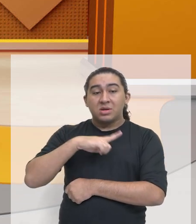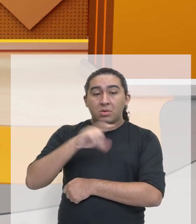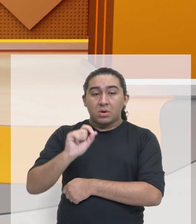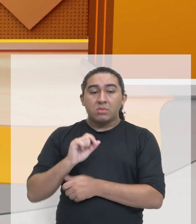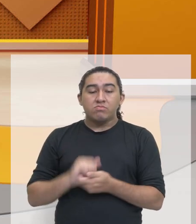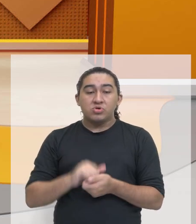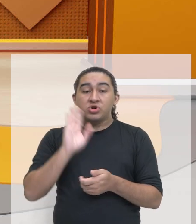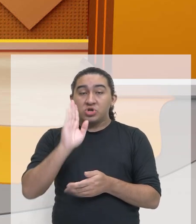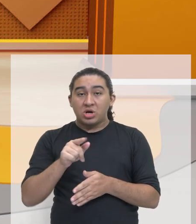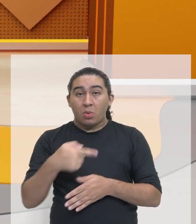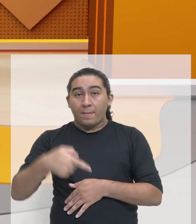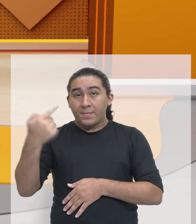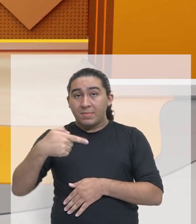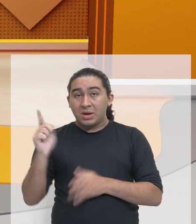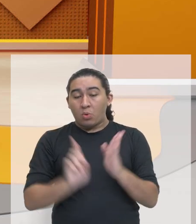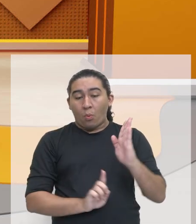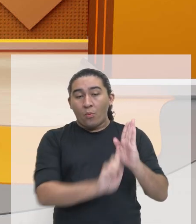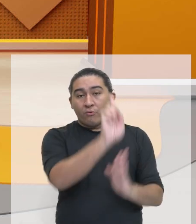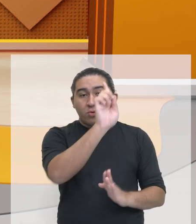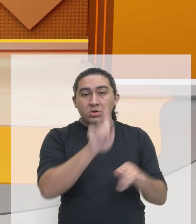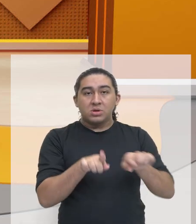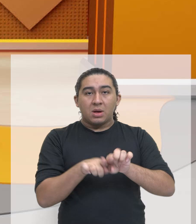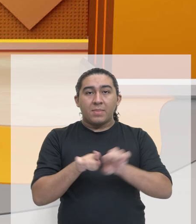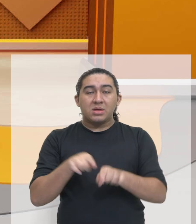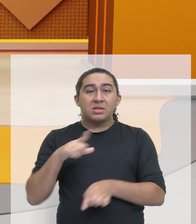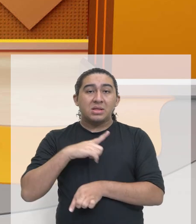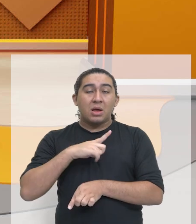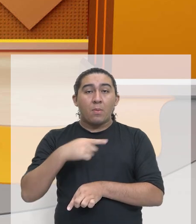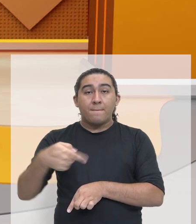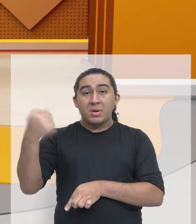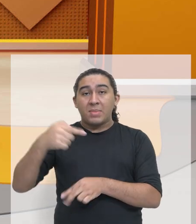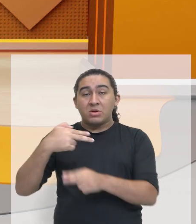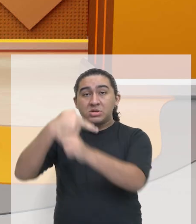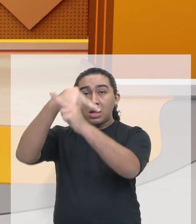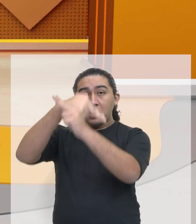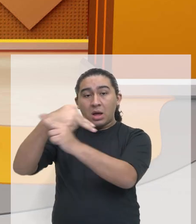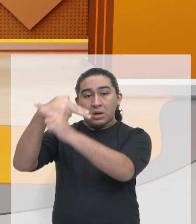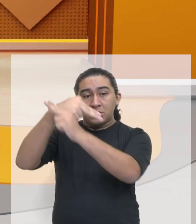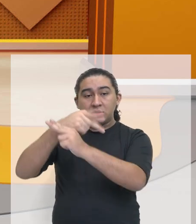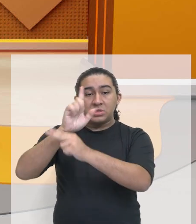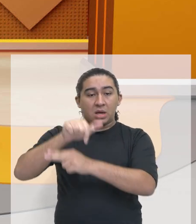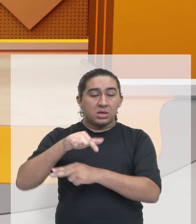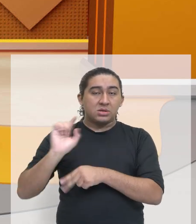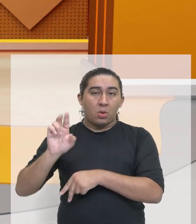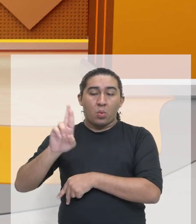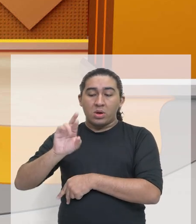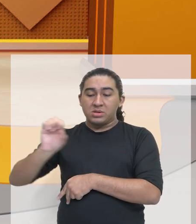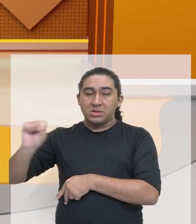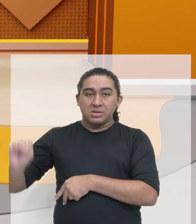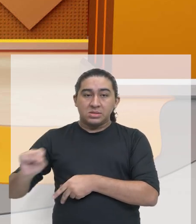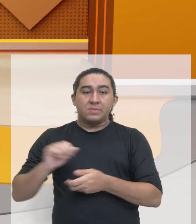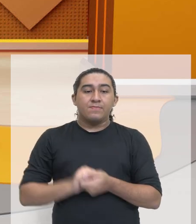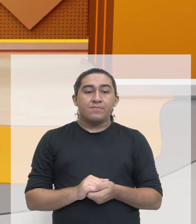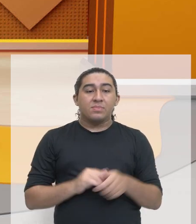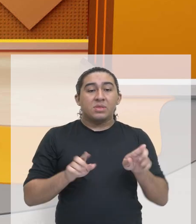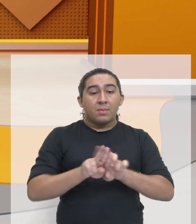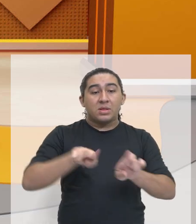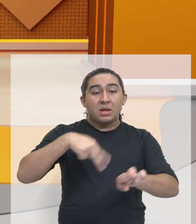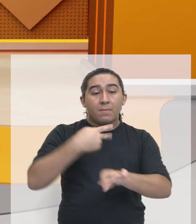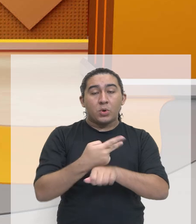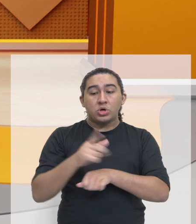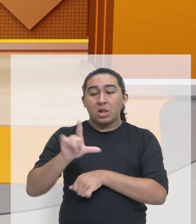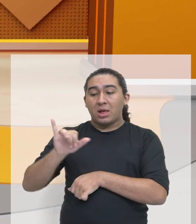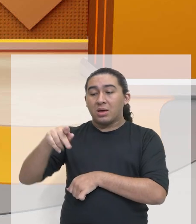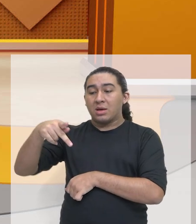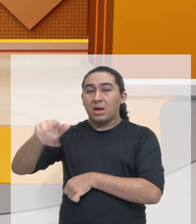o lançamento do Sputnik, o nosso primeiro satélite soviético. Em 57 também, a Laika foi o